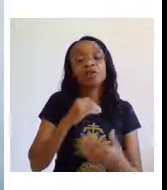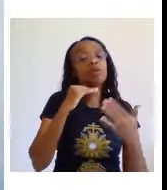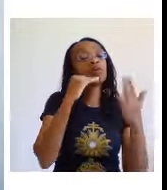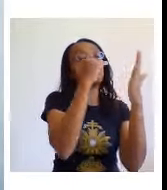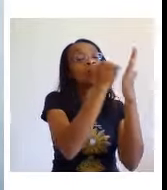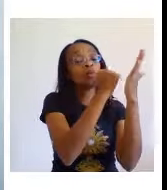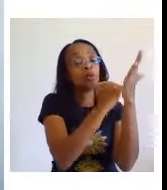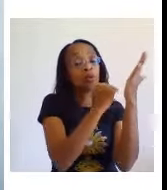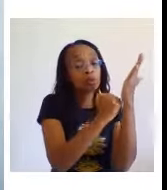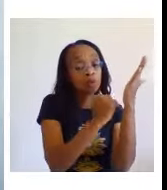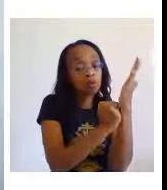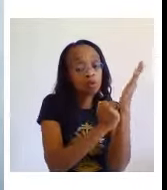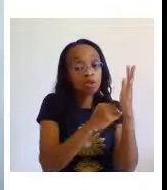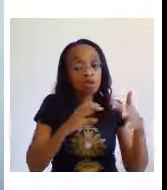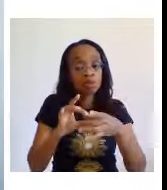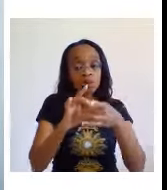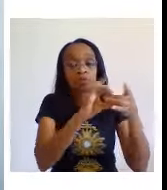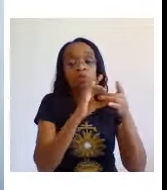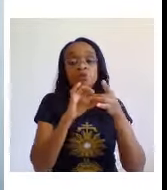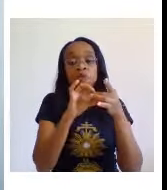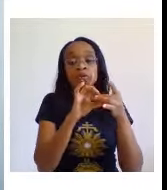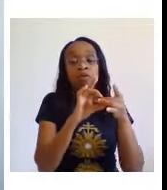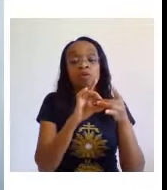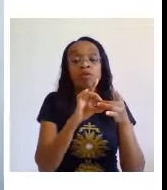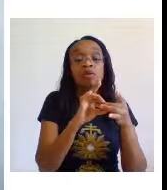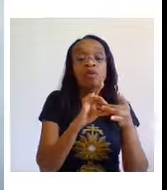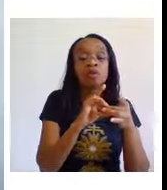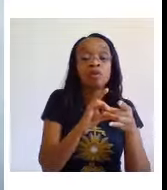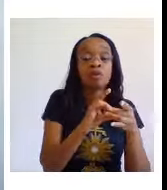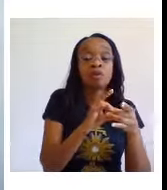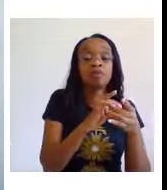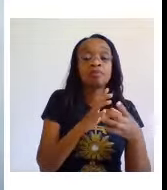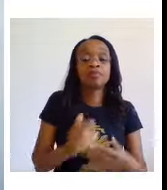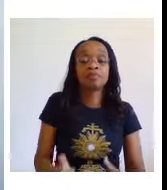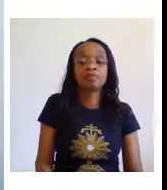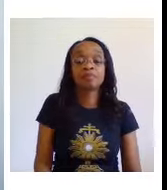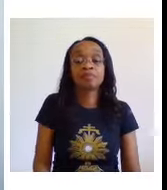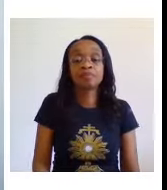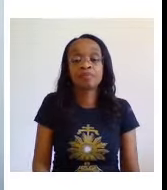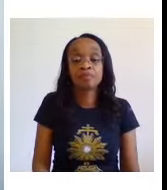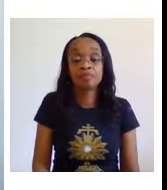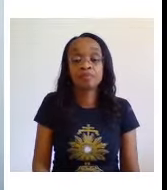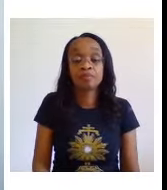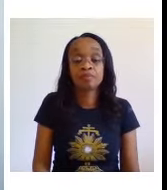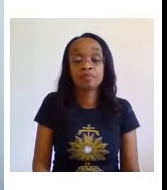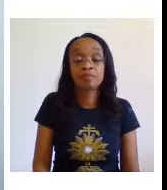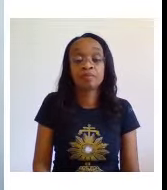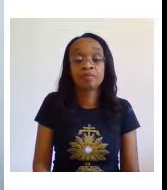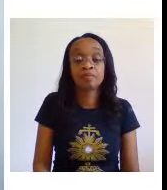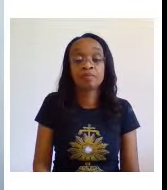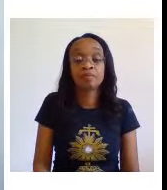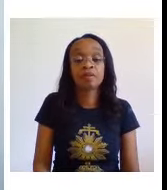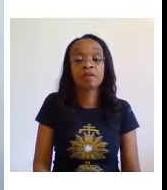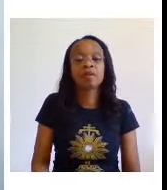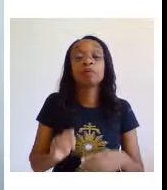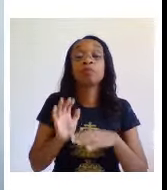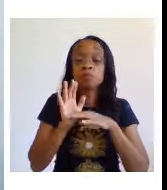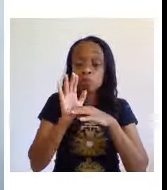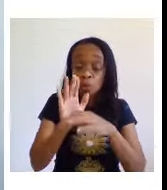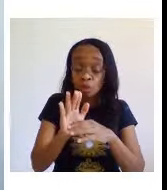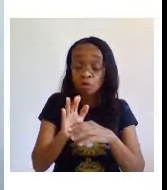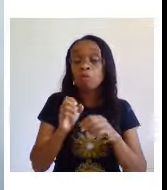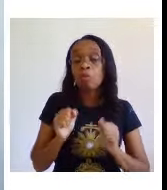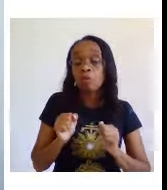de financiamento coletivo, crowdfunding, através da Vaquinha, esse site da Vaquinha. Então, se vocês